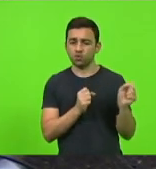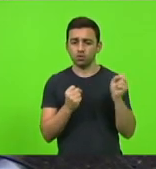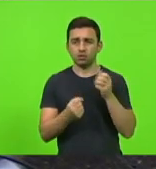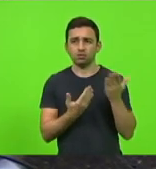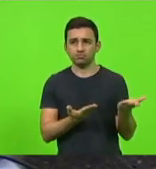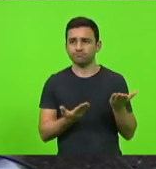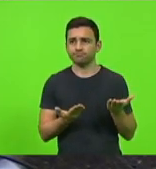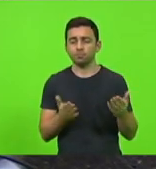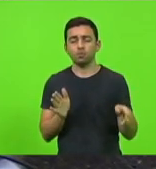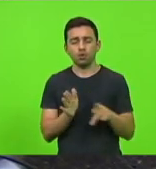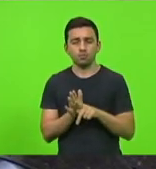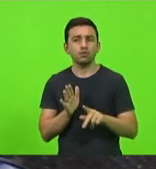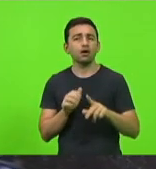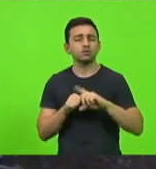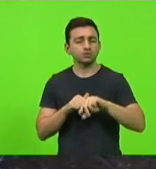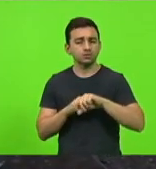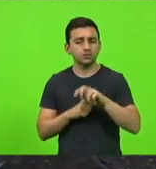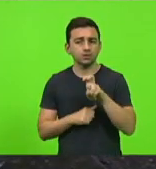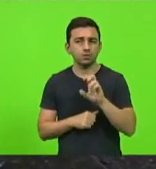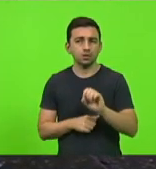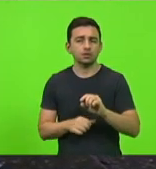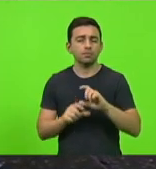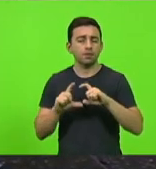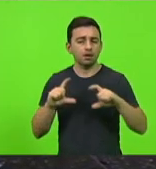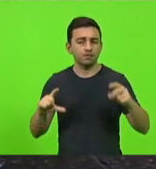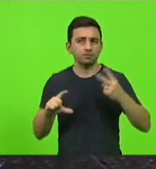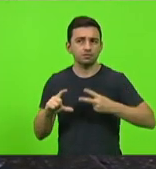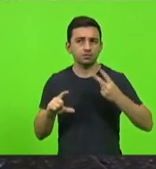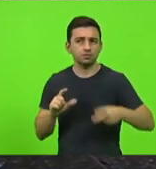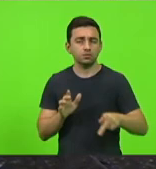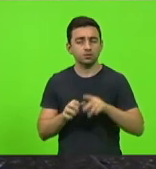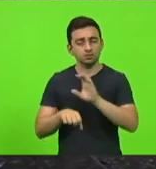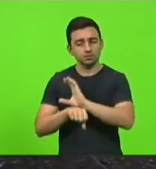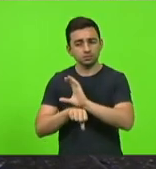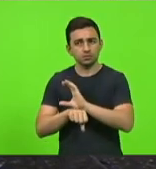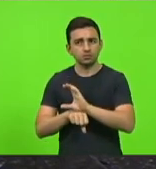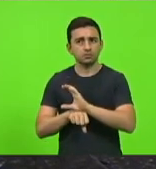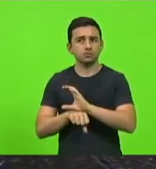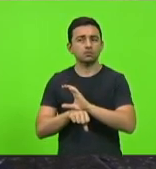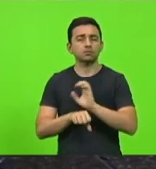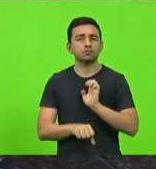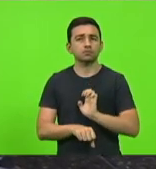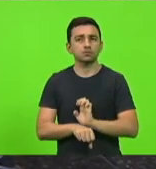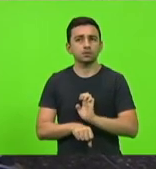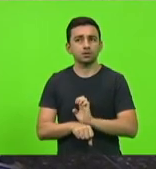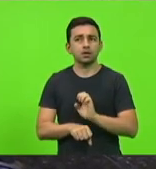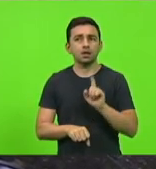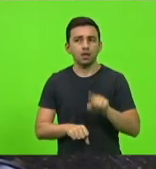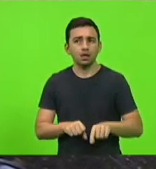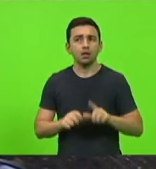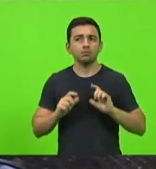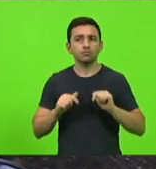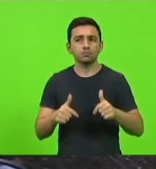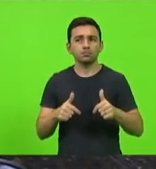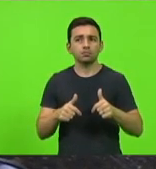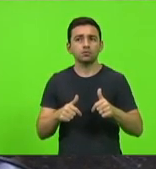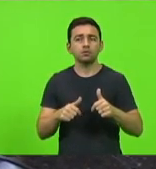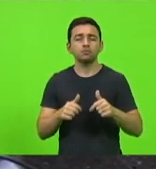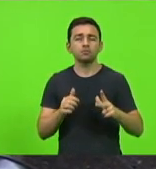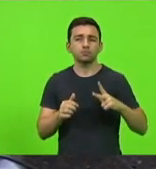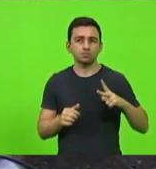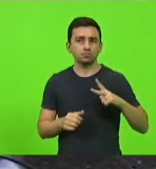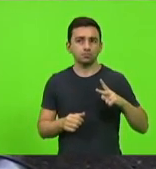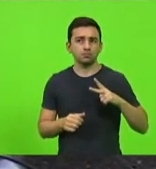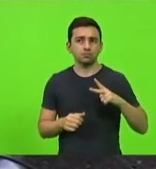artigo 50, parágrafo 2º da nossa Constituição Estadual, que diz que são de iniciativa privativa do Governo do